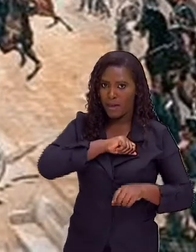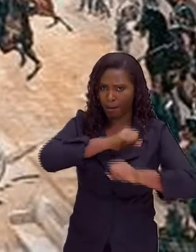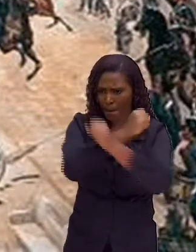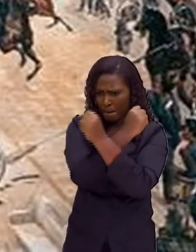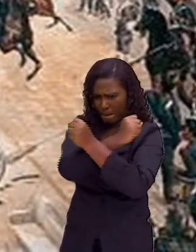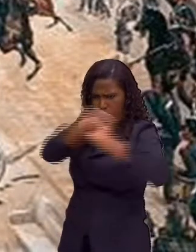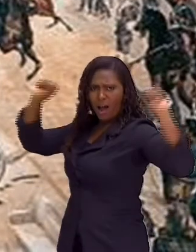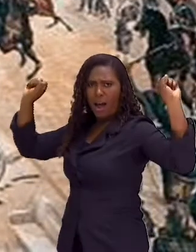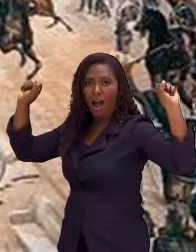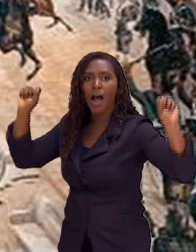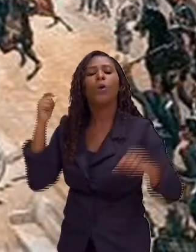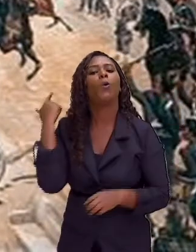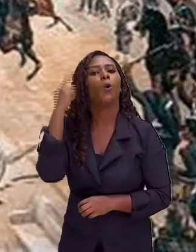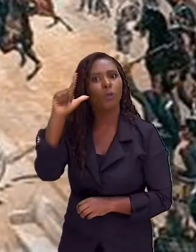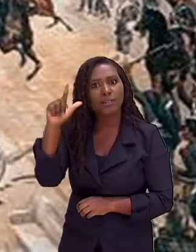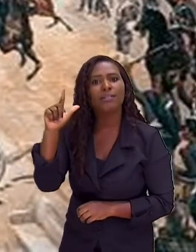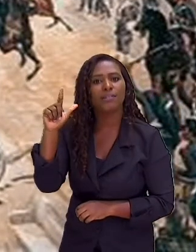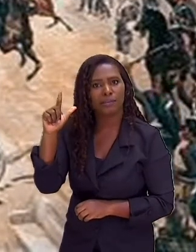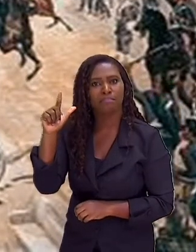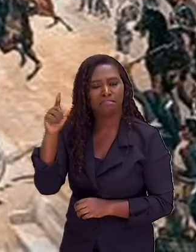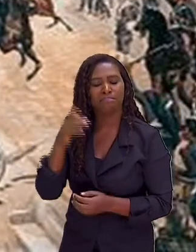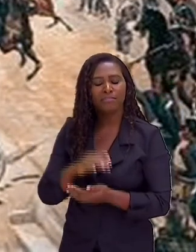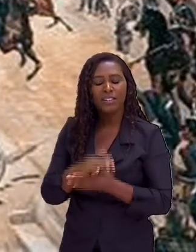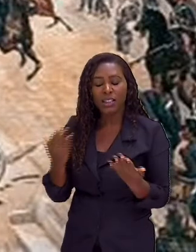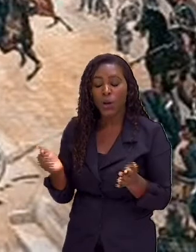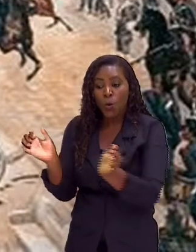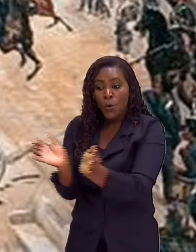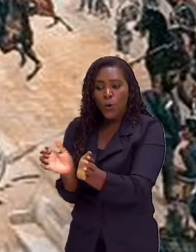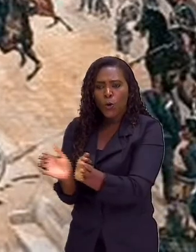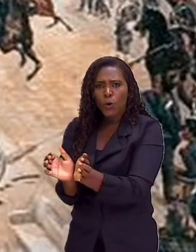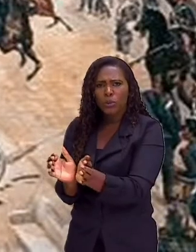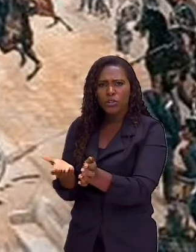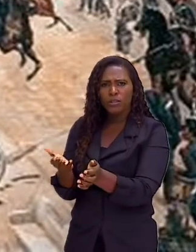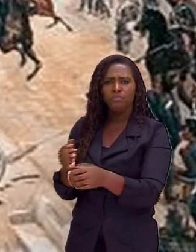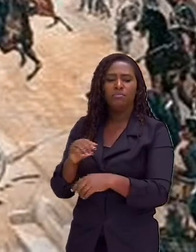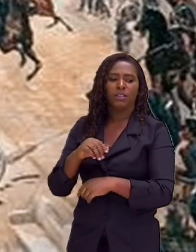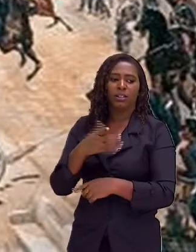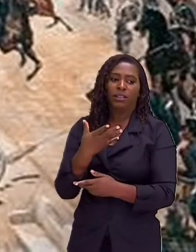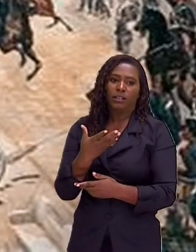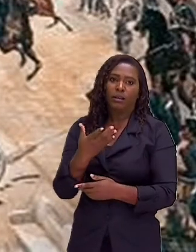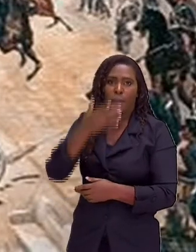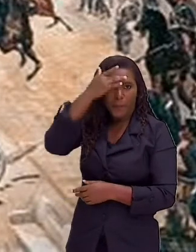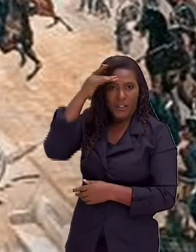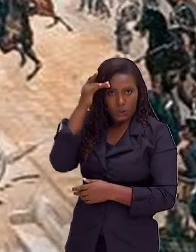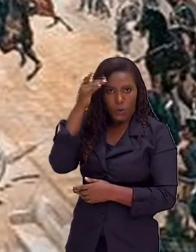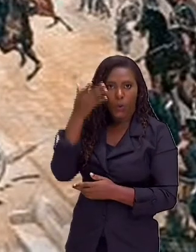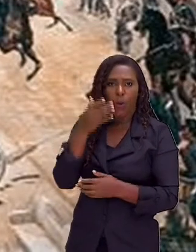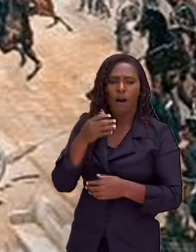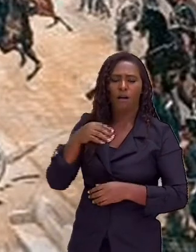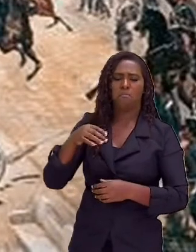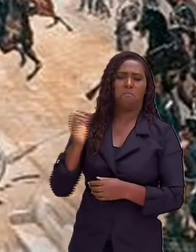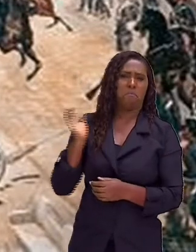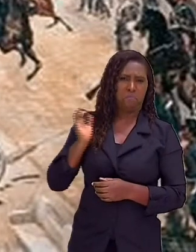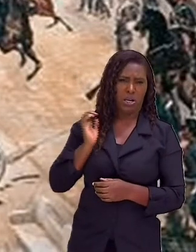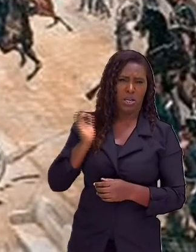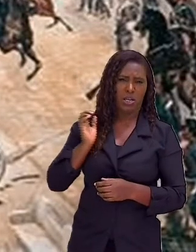Guanajuato, um grupo de ricos crioulos se organizaram para depor os realistas da Nova